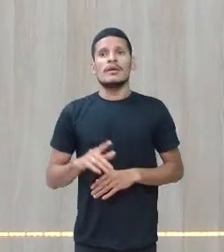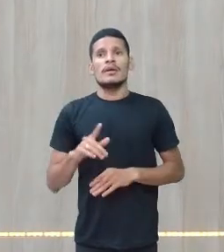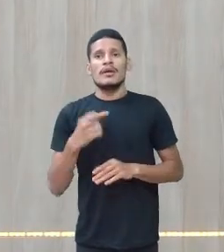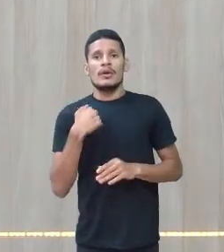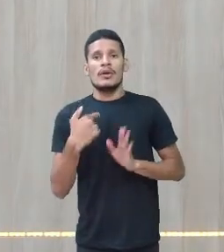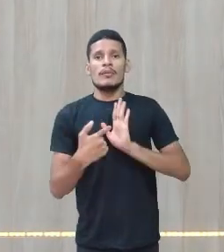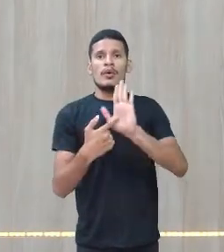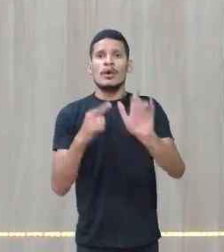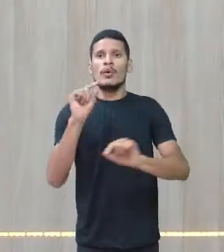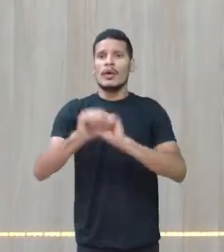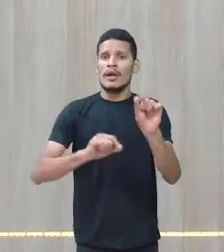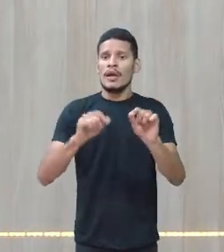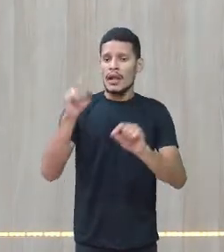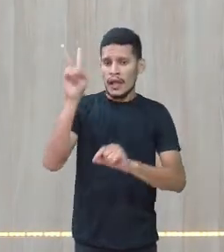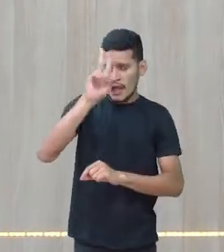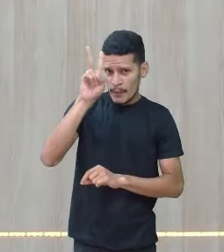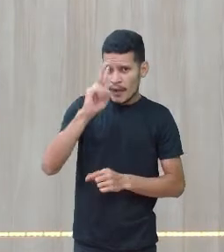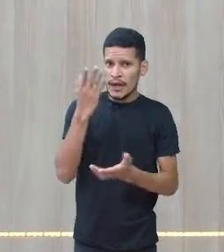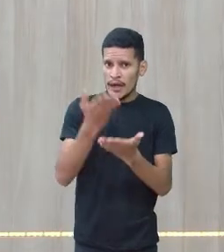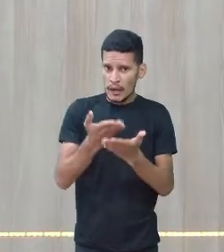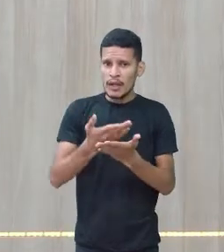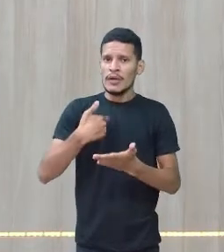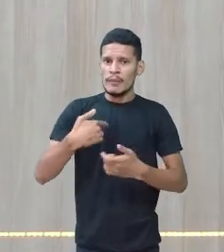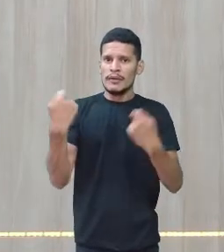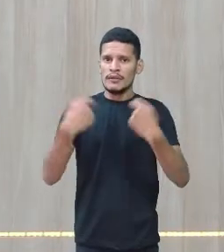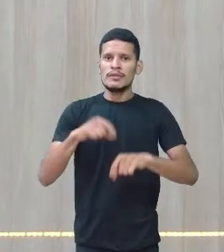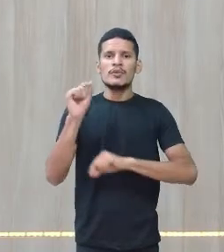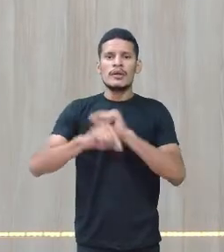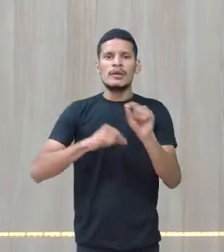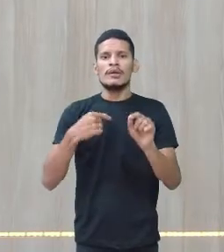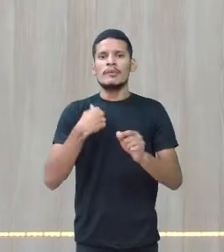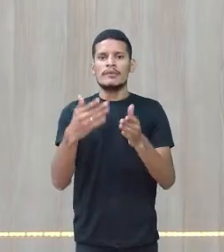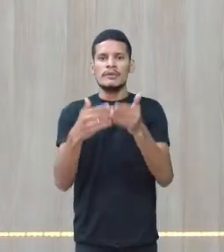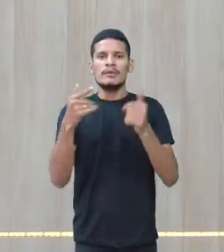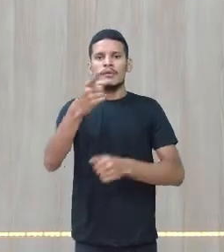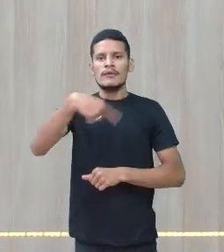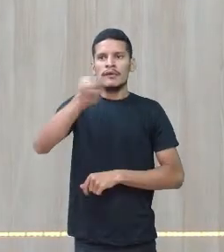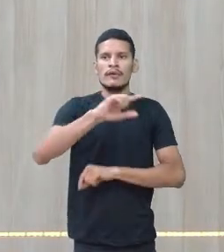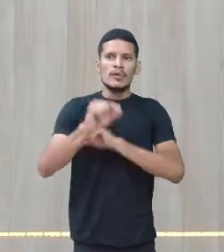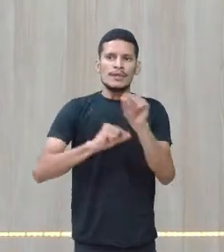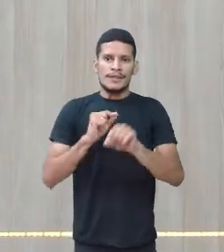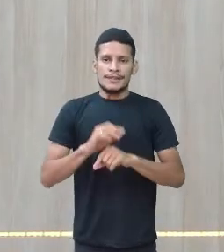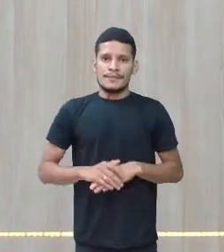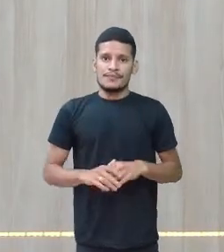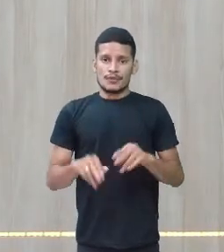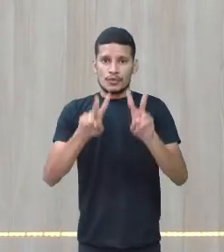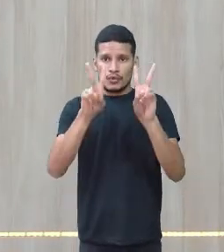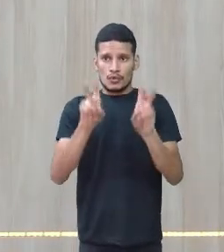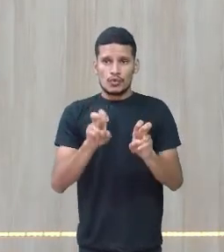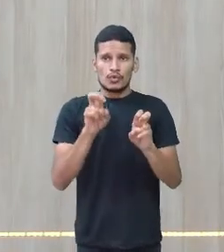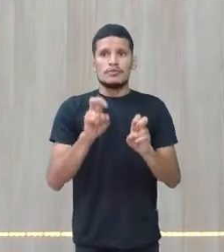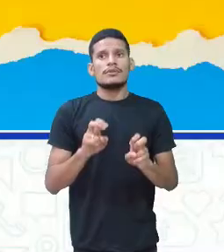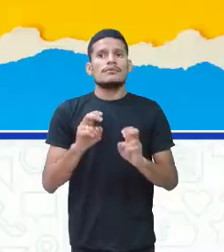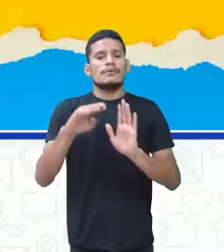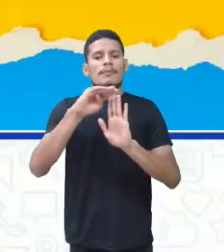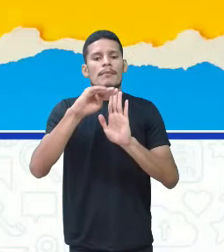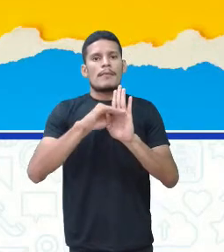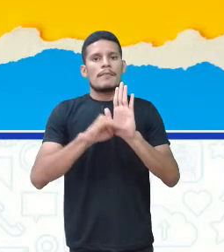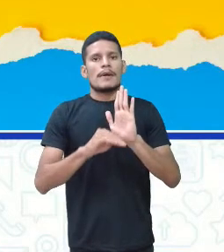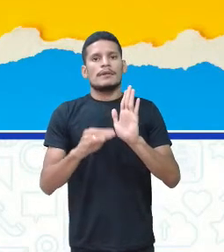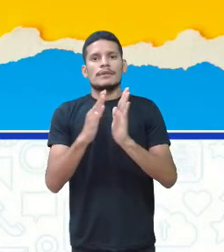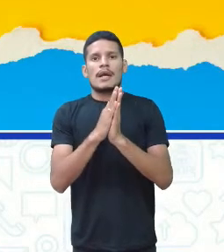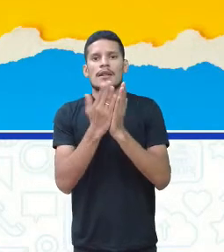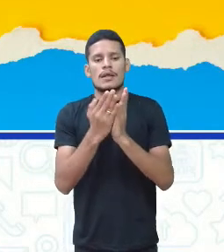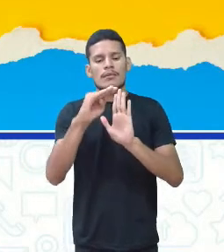aí, eu vou lembrar disso aí na hora, que eu pedi para vocês, a questão de listar aí no caderno